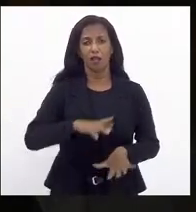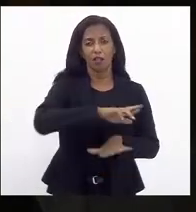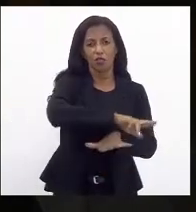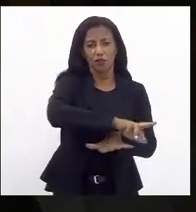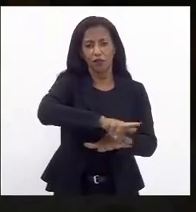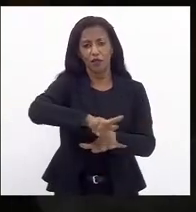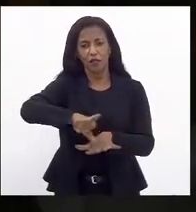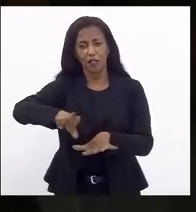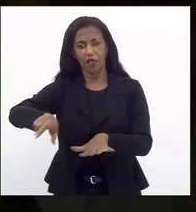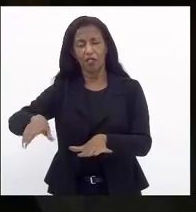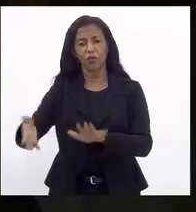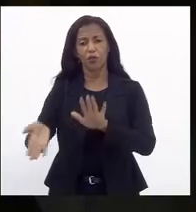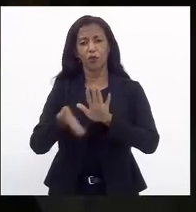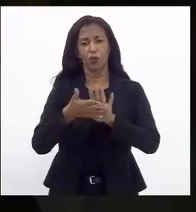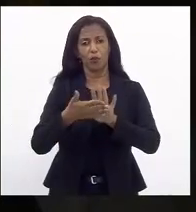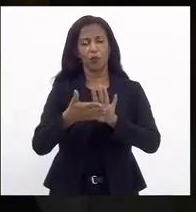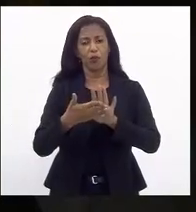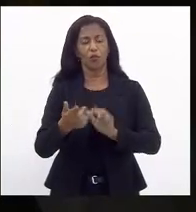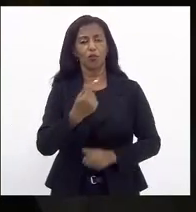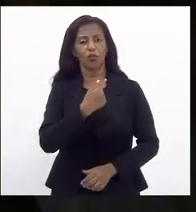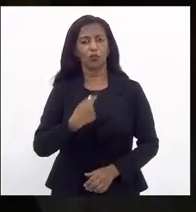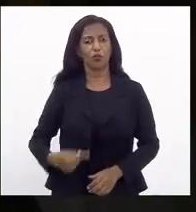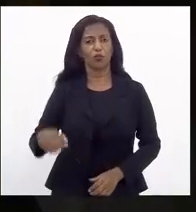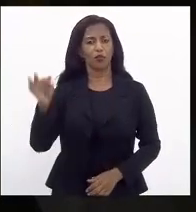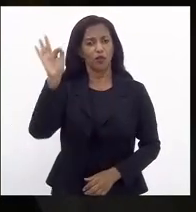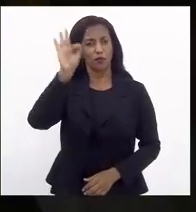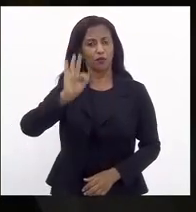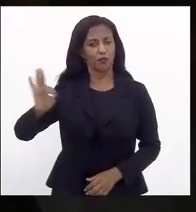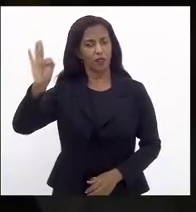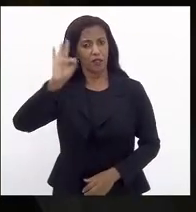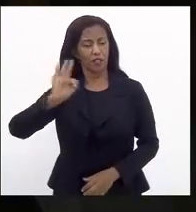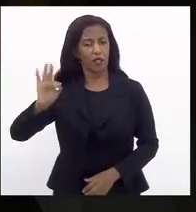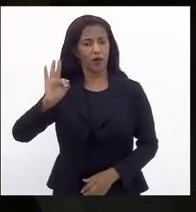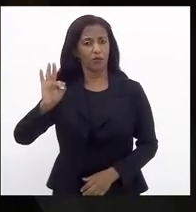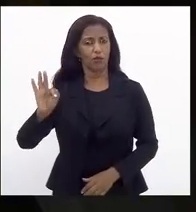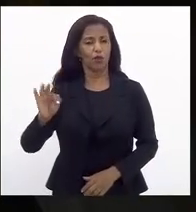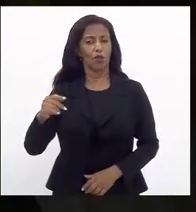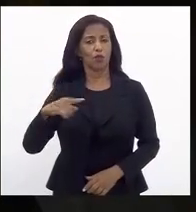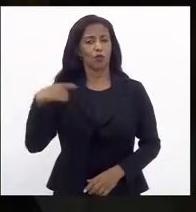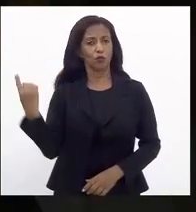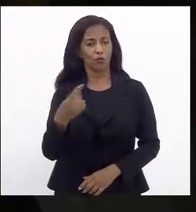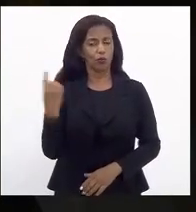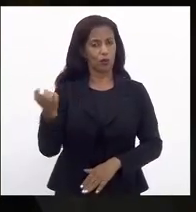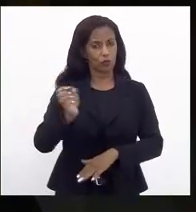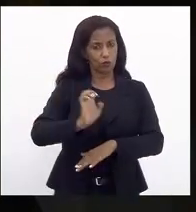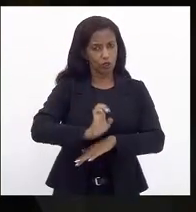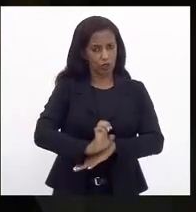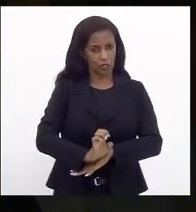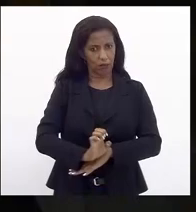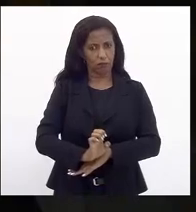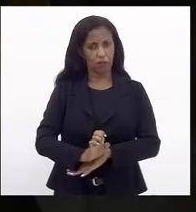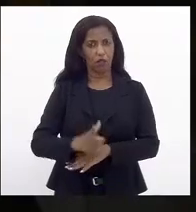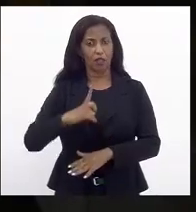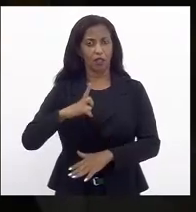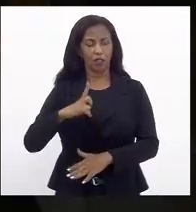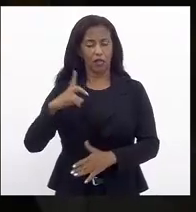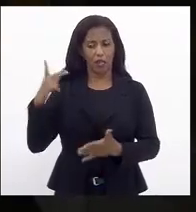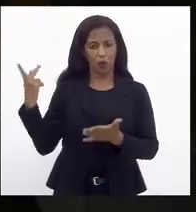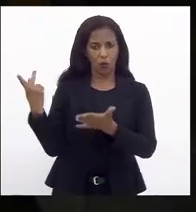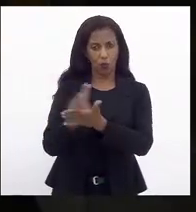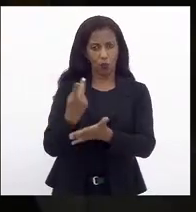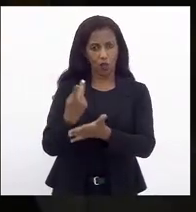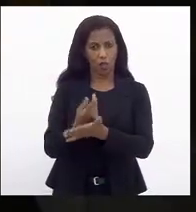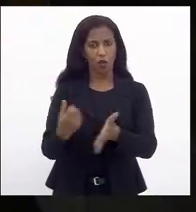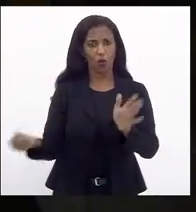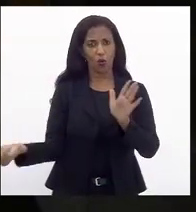imposições do Governo Federal sobre o nosso estado há uma ruptura do